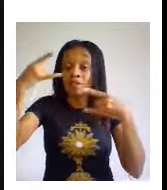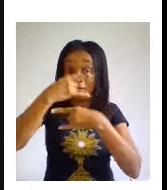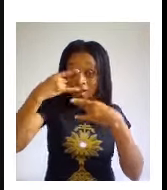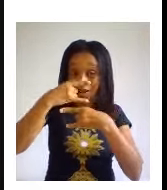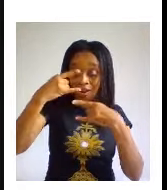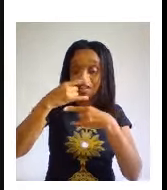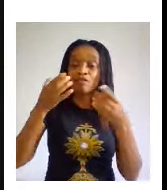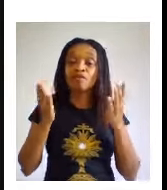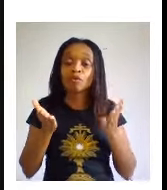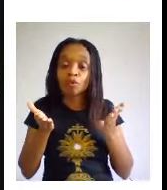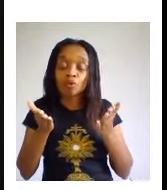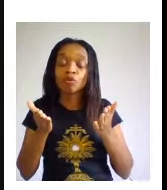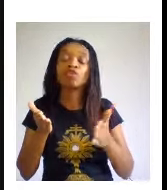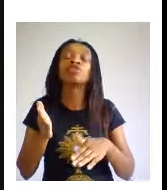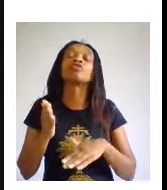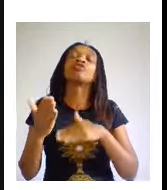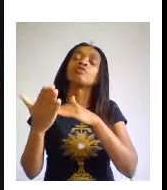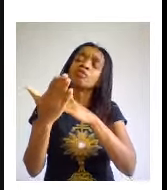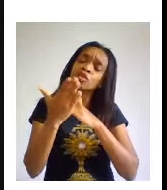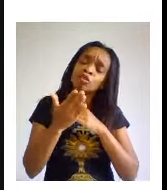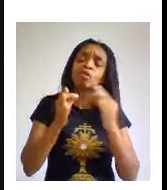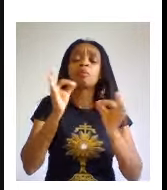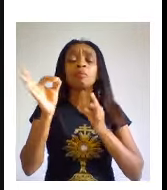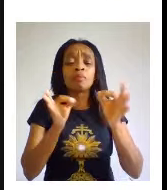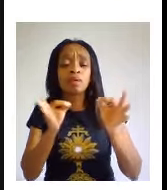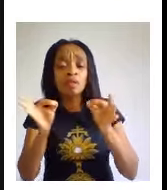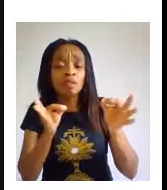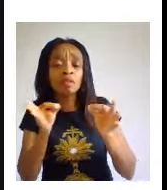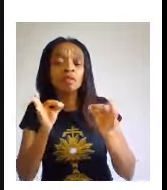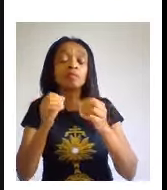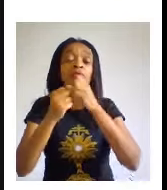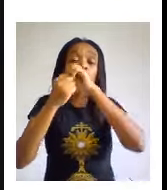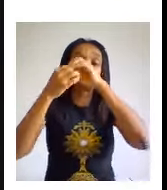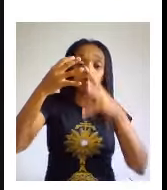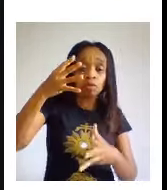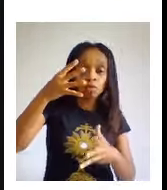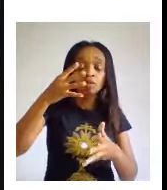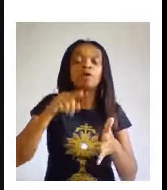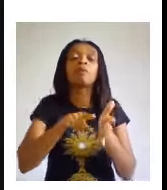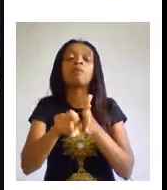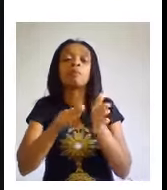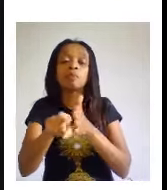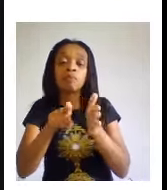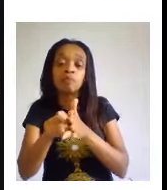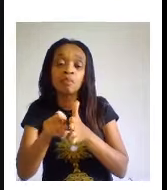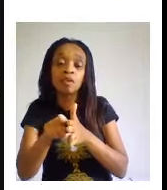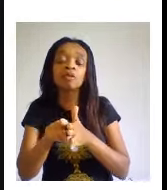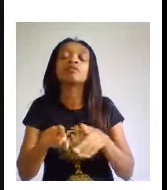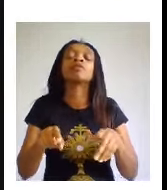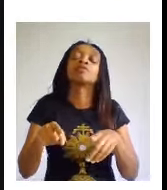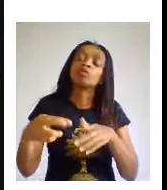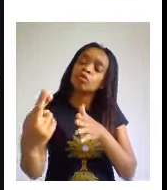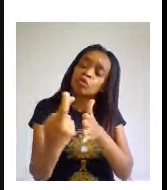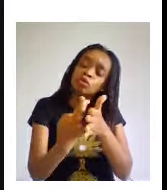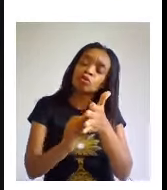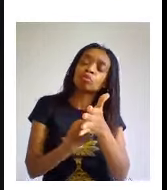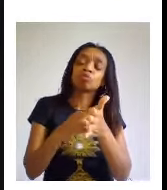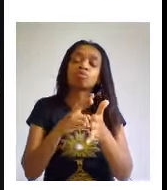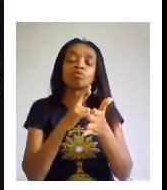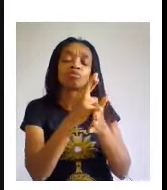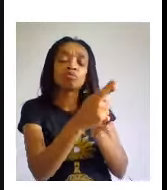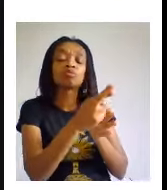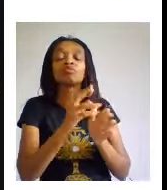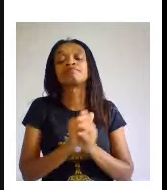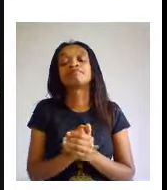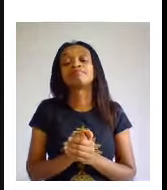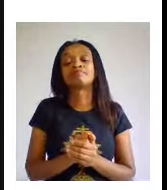desse evento, tá? Elas que vão estar participando aqui no chat, colhendo as perguntas no chat e repassando para o Dr. Lincoln,